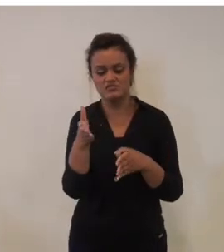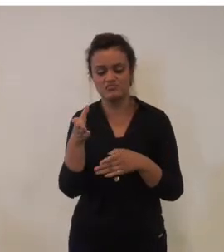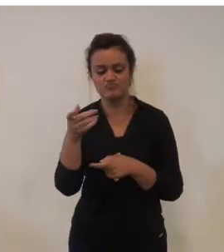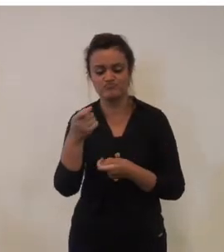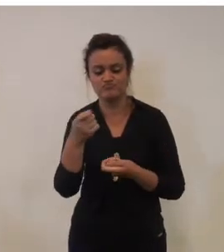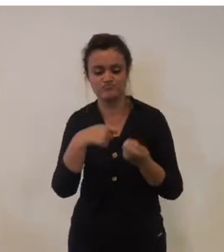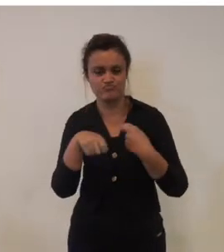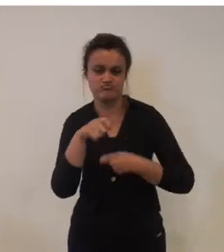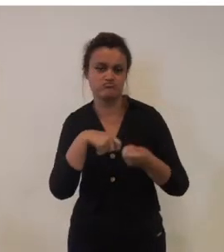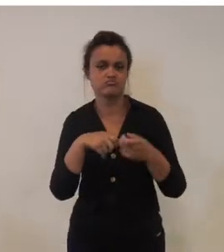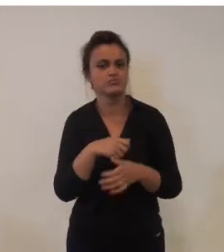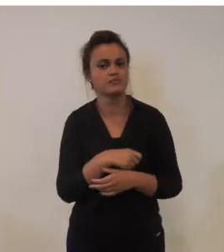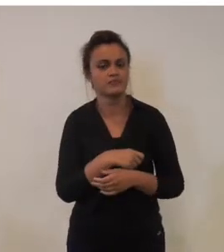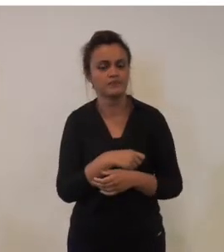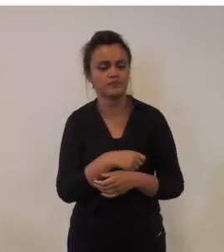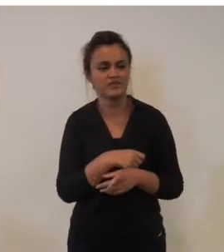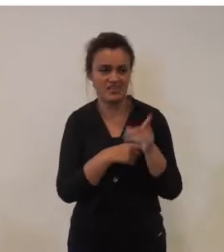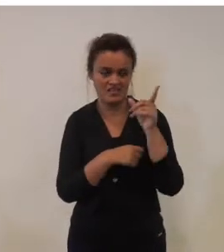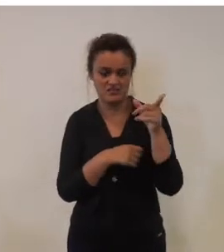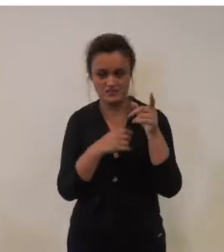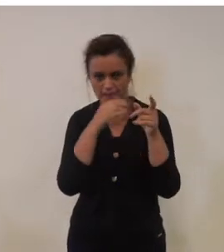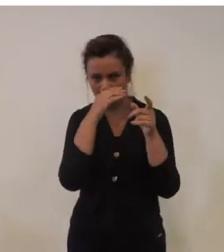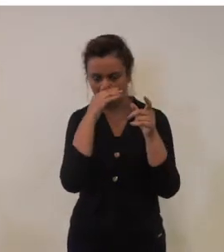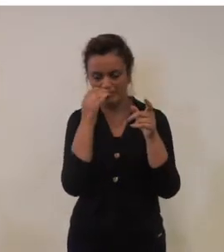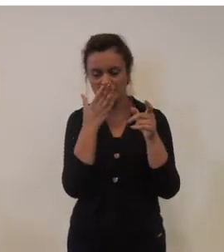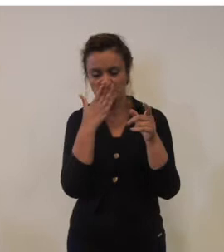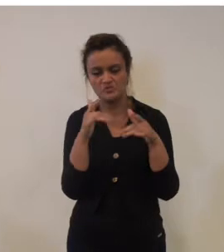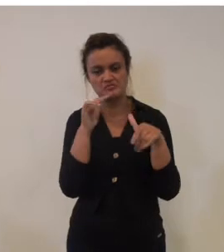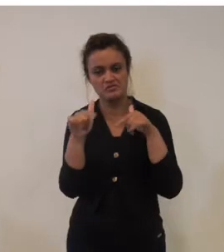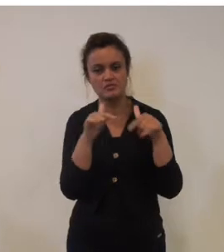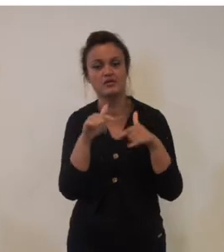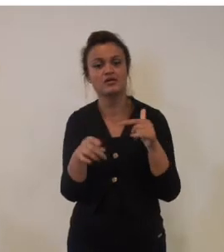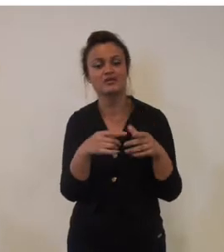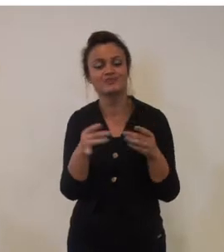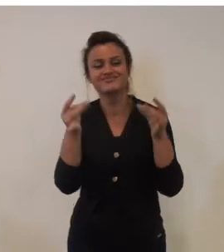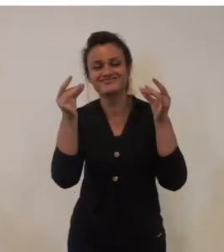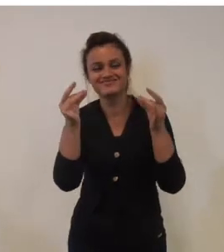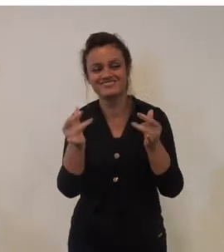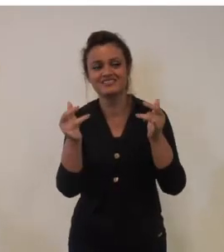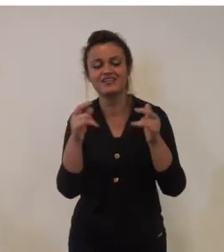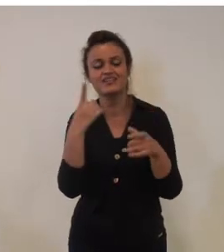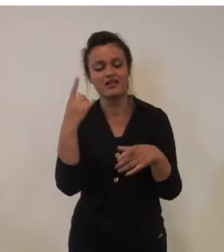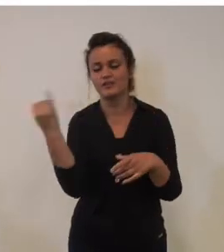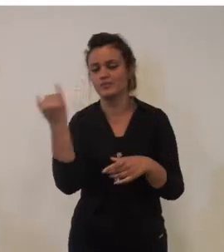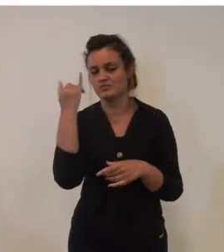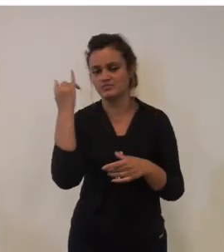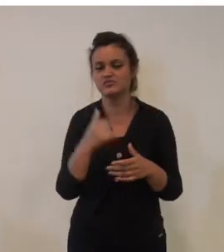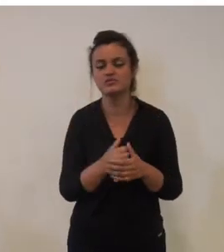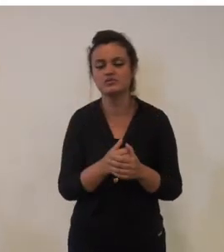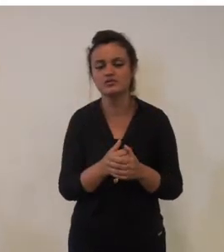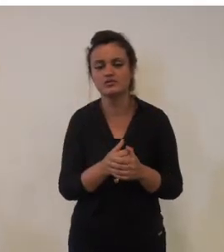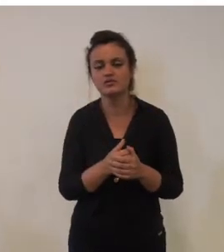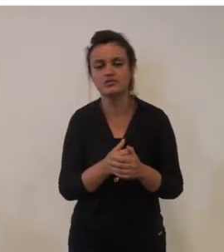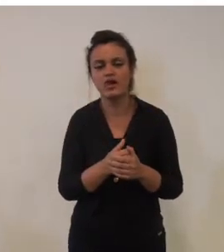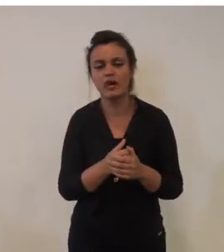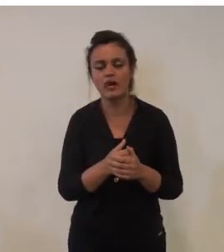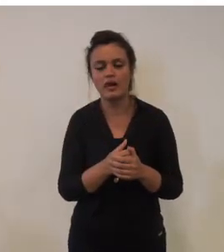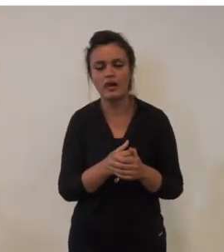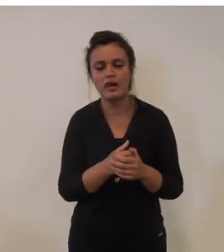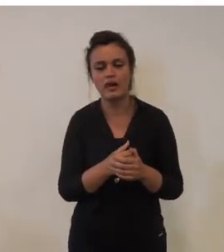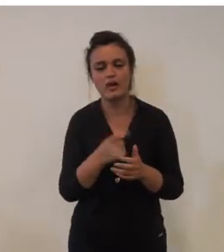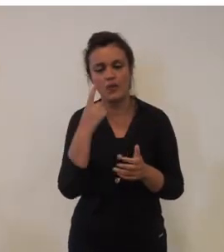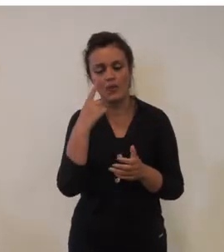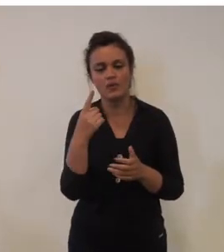seja, nesse tipo de trabalho, o detalhe é fundamental, no sentido de você